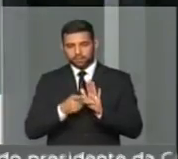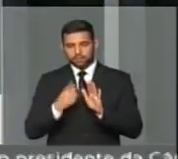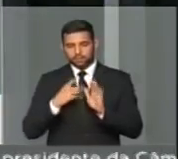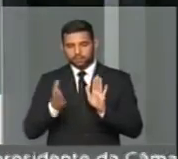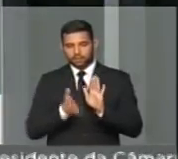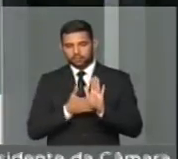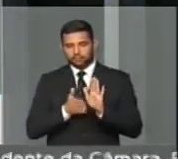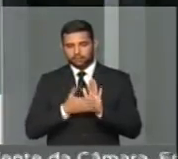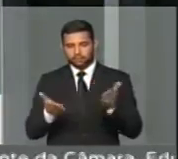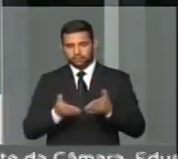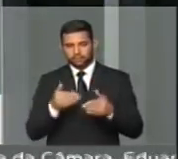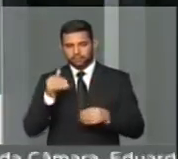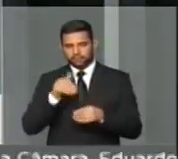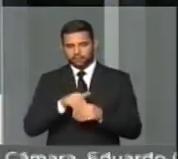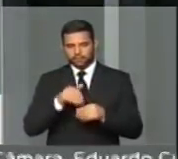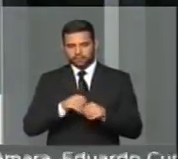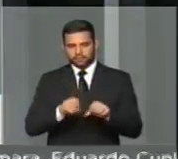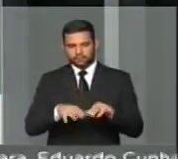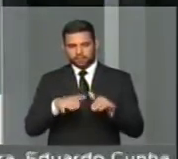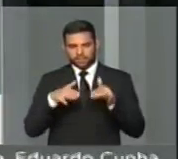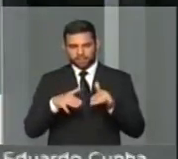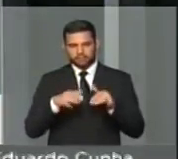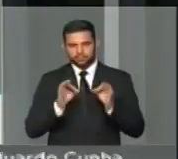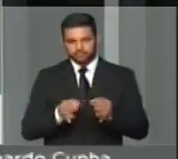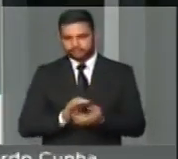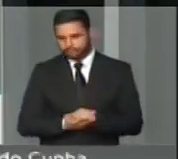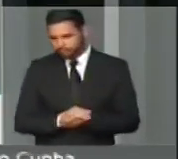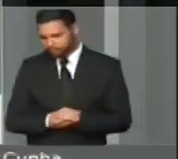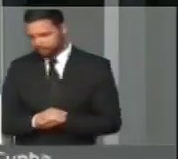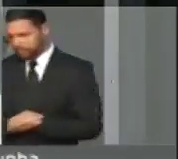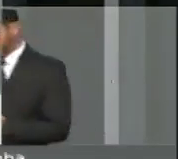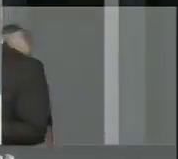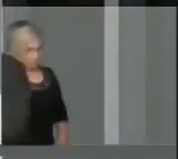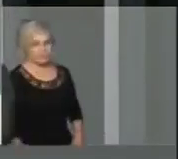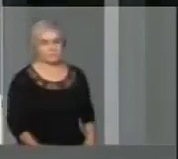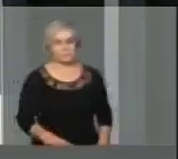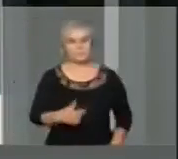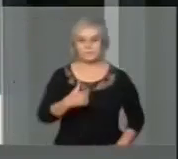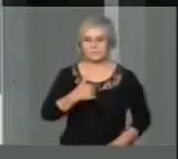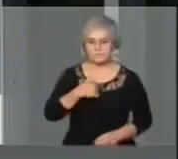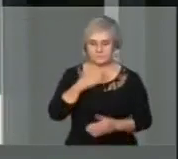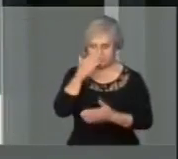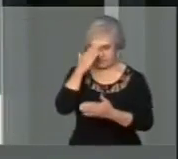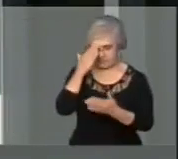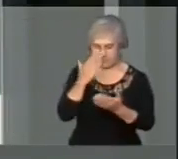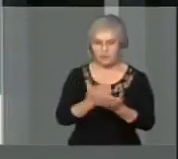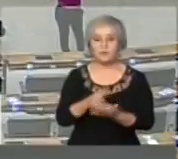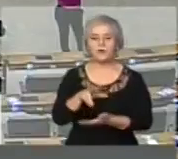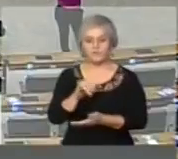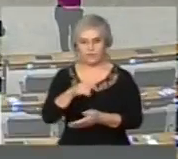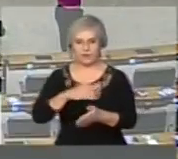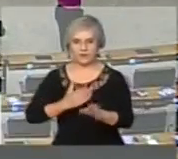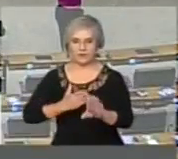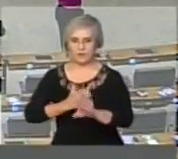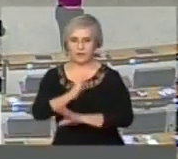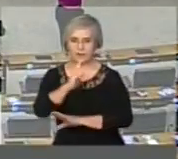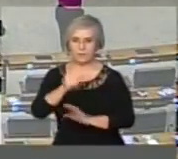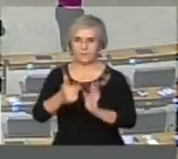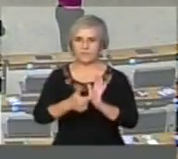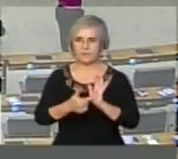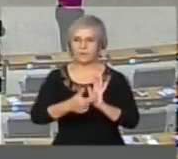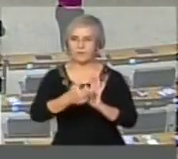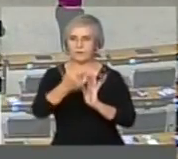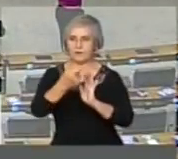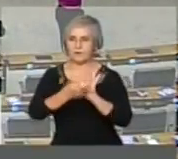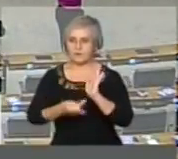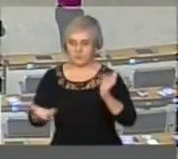está na pauta hoje para a votação no plenário tenho certeza que os Nobres deputados e deputadas vão aprovar permitindo que o projeto Siga para